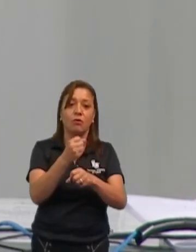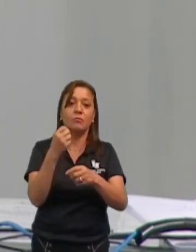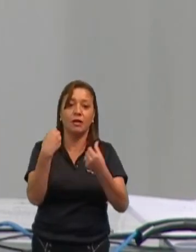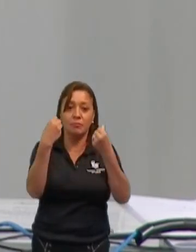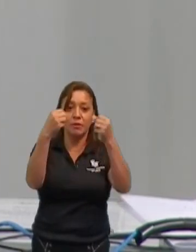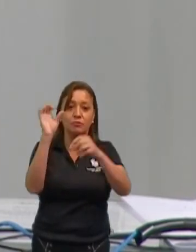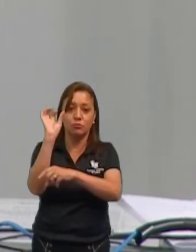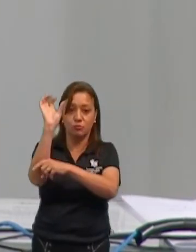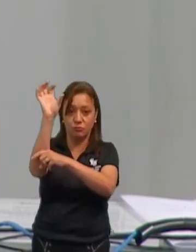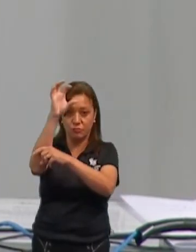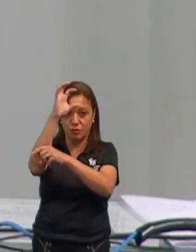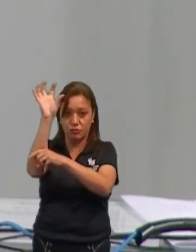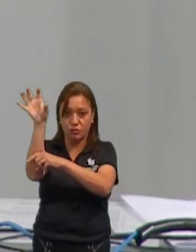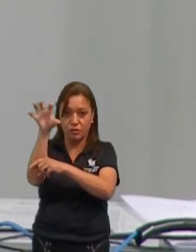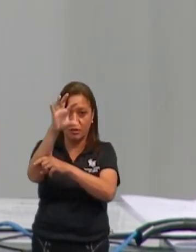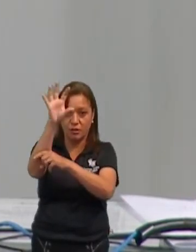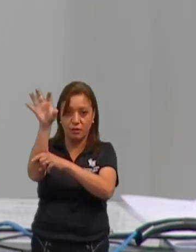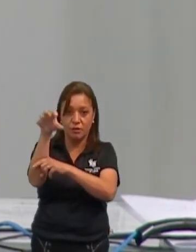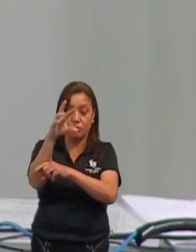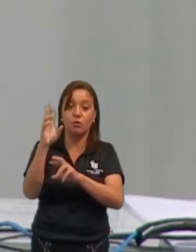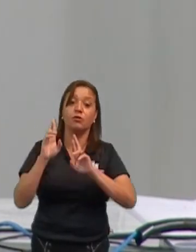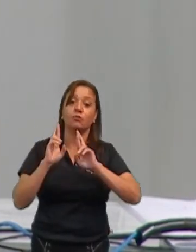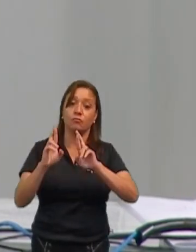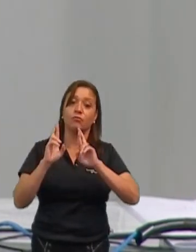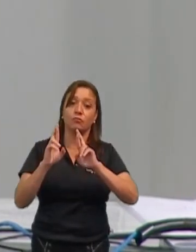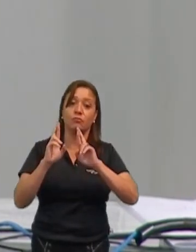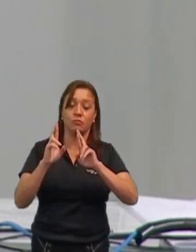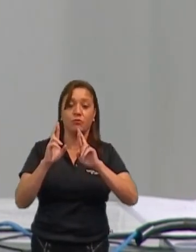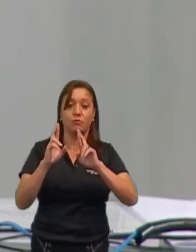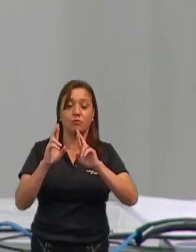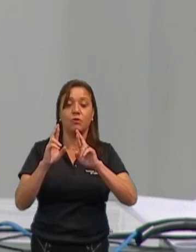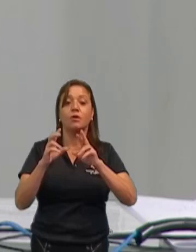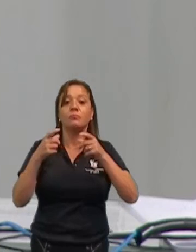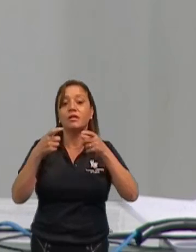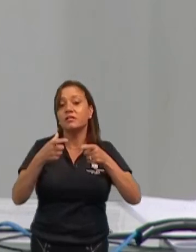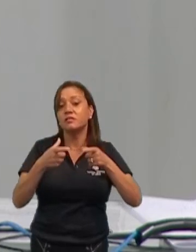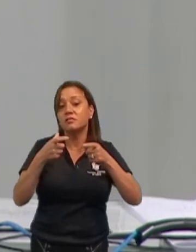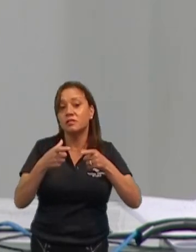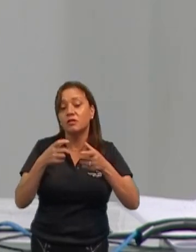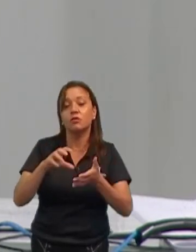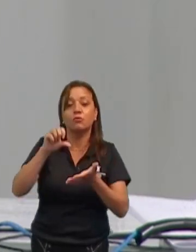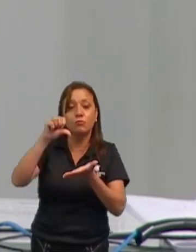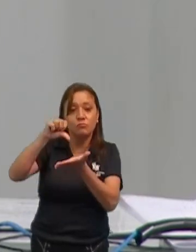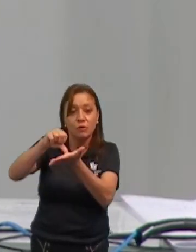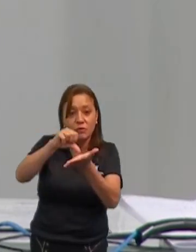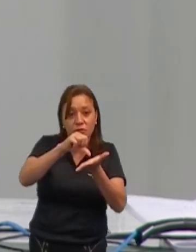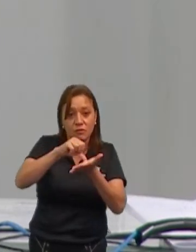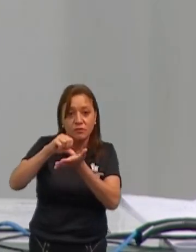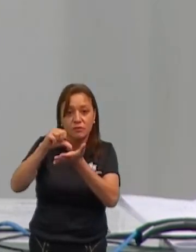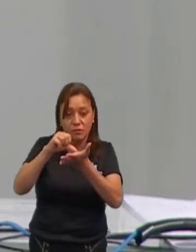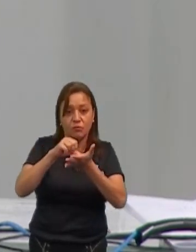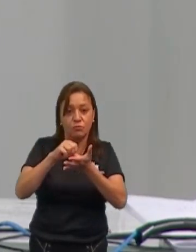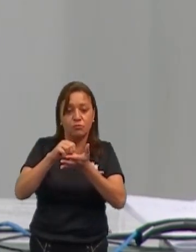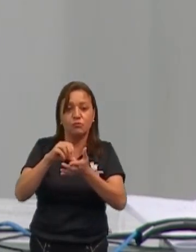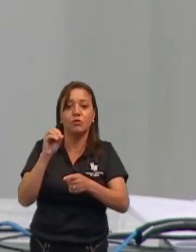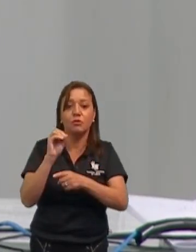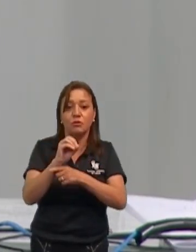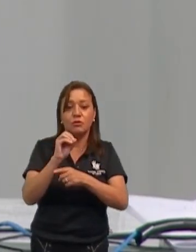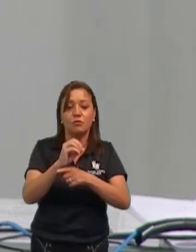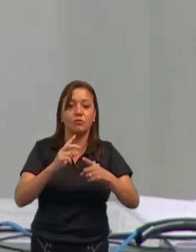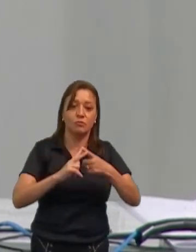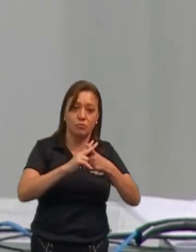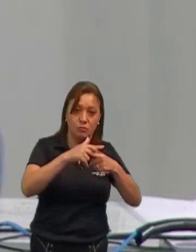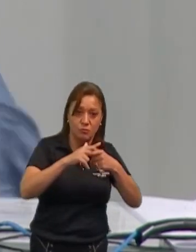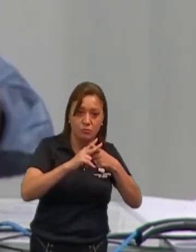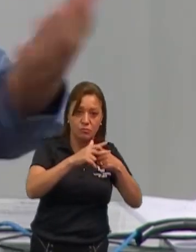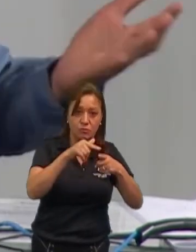Enfim, vamos torcer para que o setor aí da saúde, que merece todo o nosso respeito, as pessoas que cuidam dessa manutenção das unidades